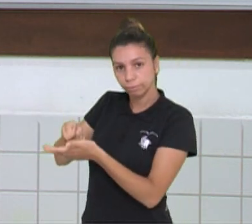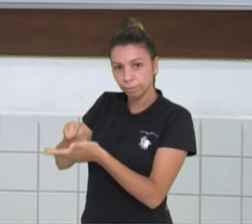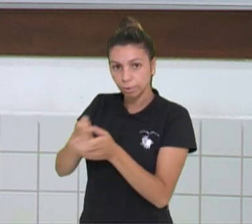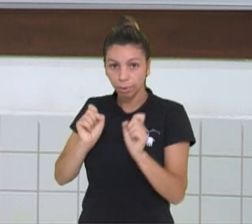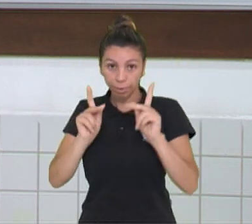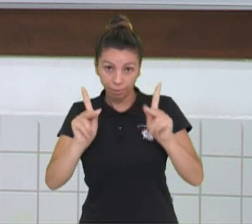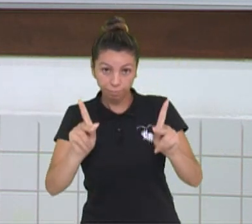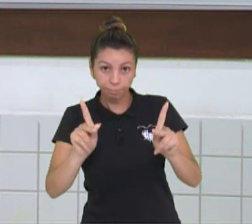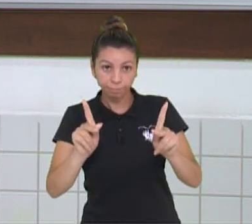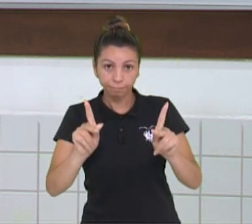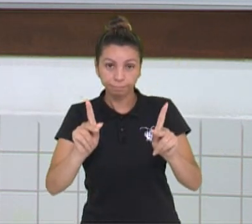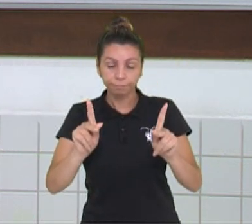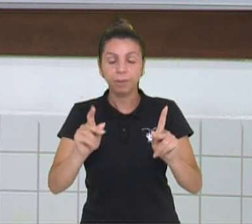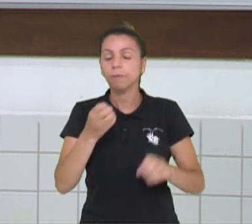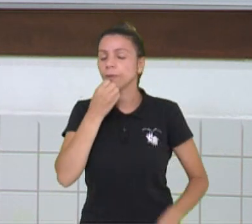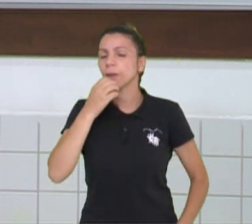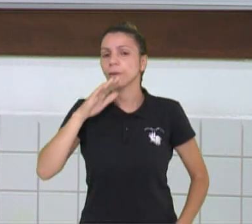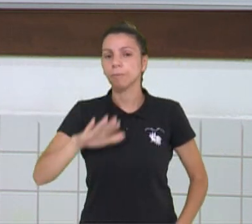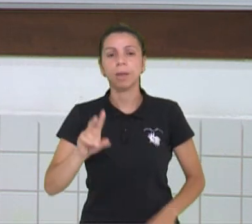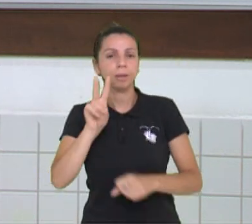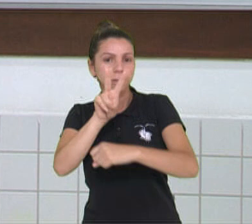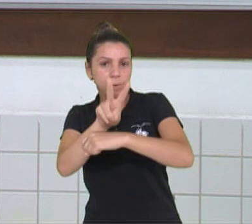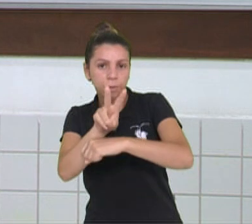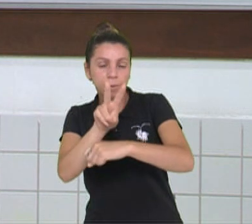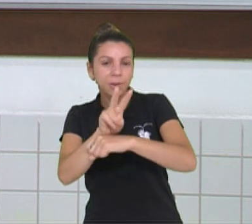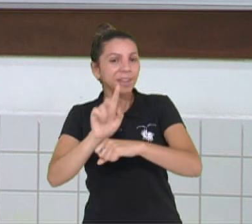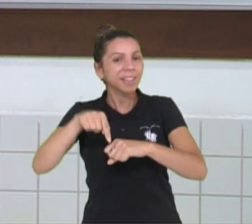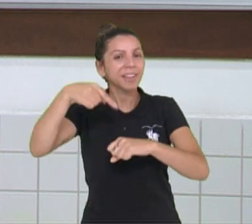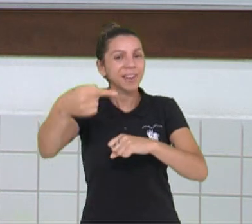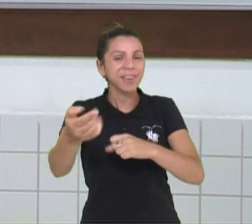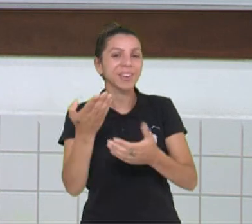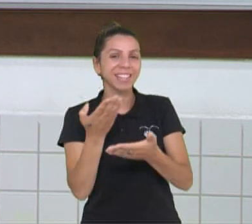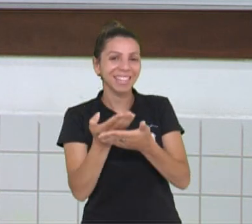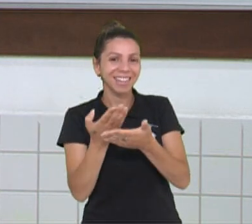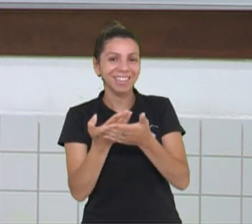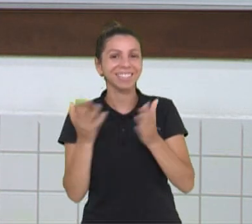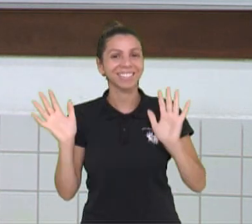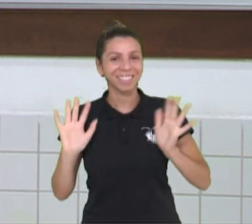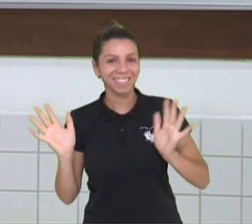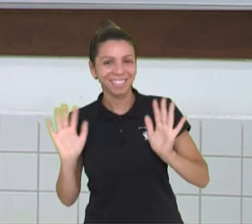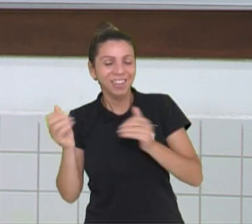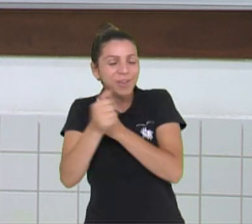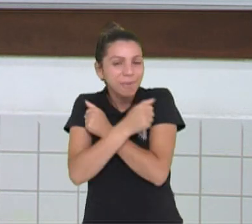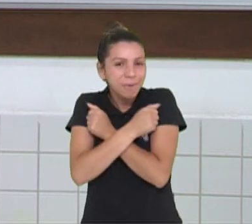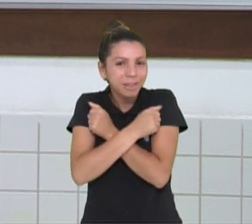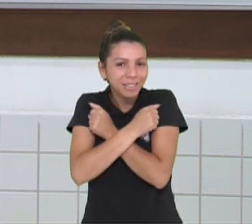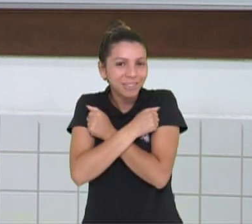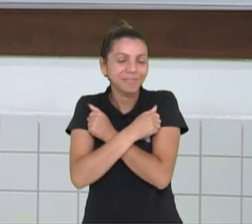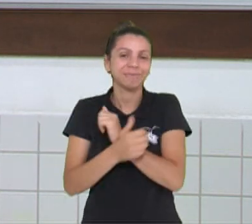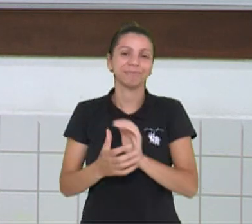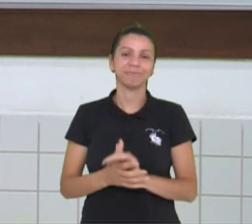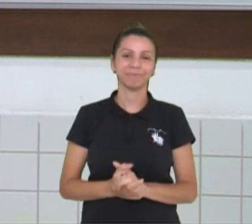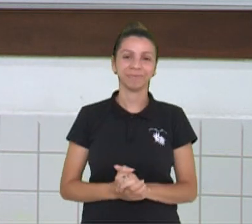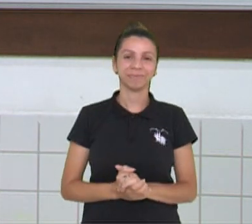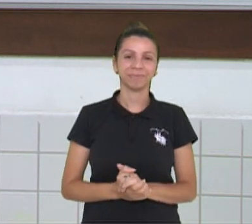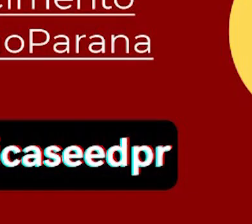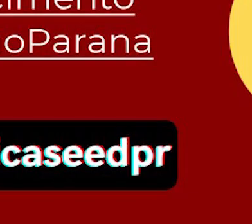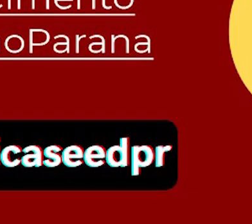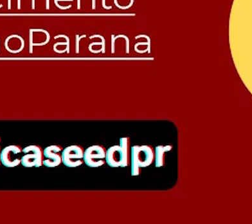deveres, ok? Fique bem, se cuide e a gente se vê nas próximas aulas. Um abraço para você e até lá!